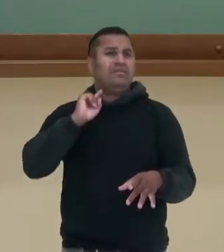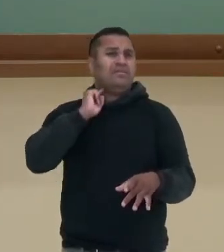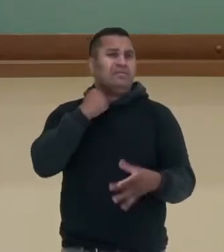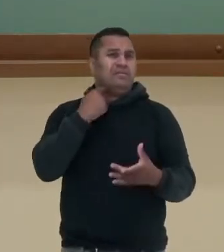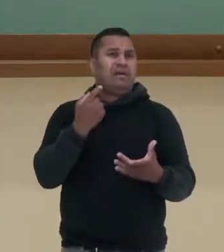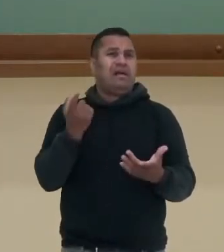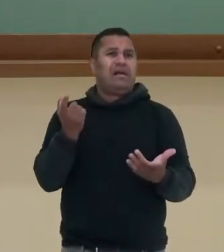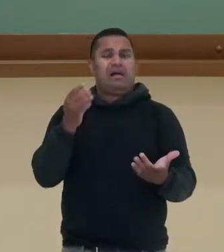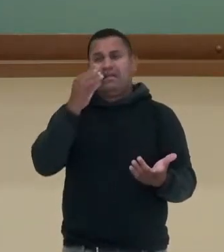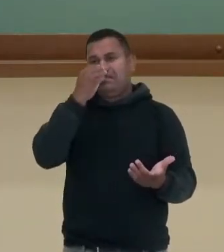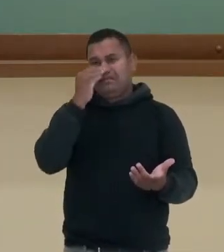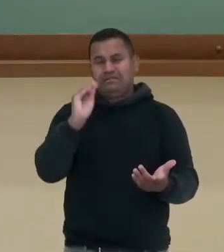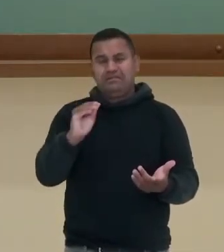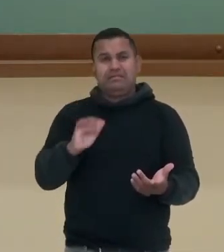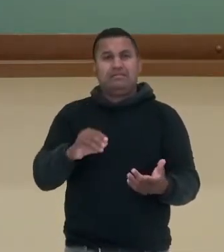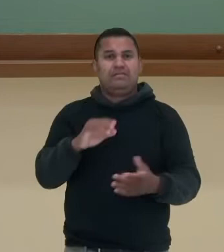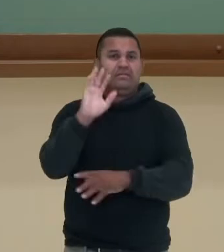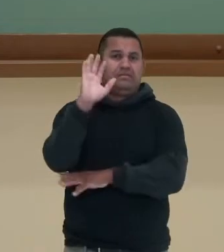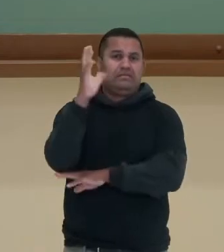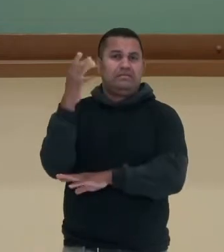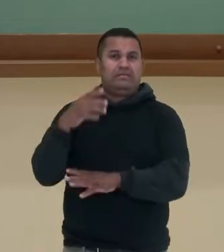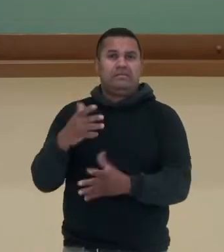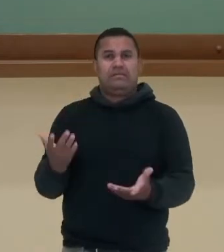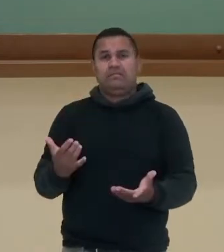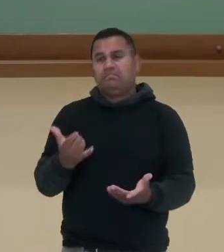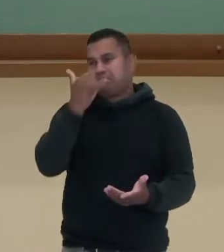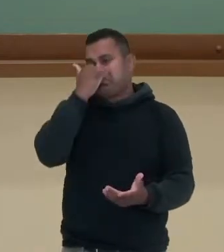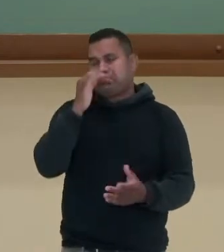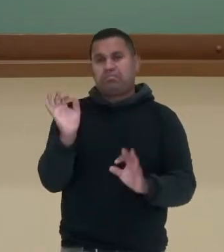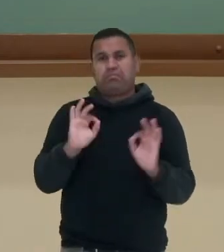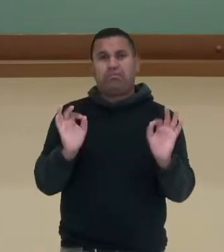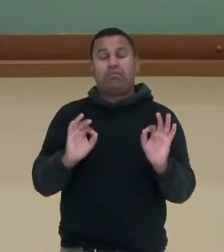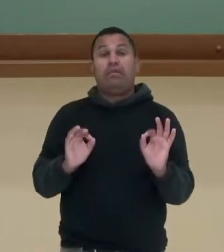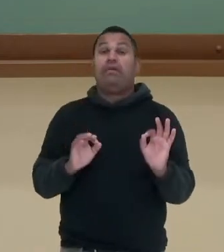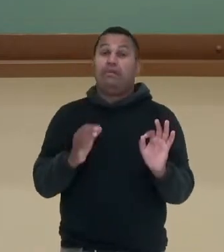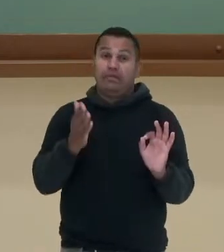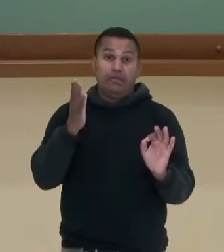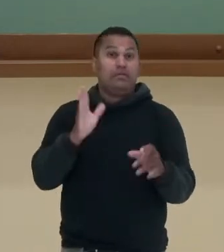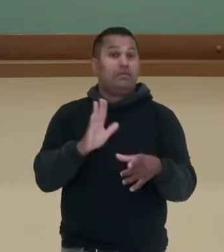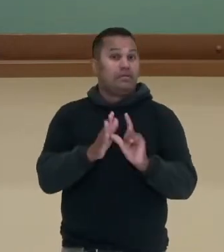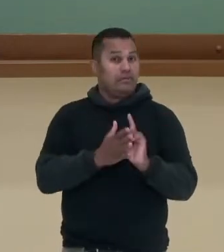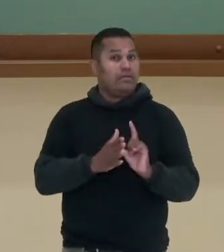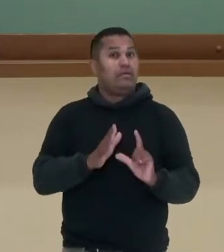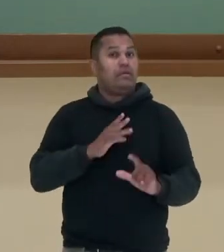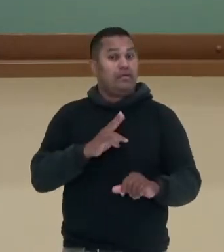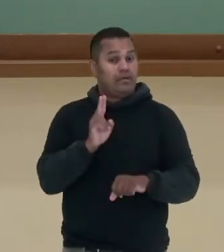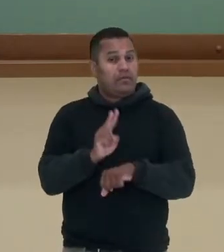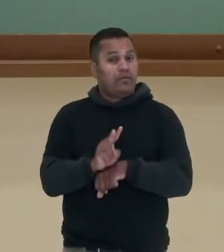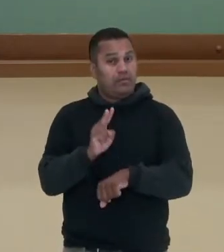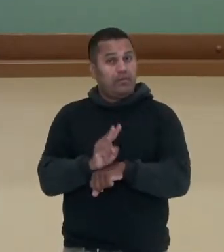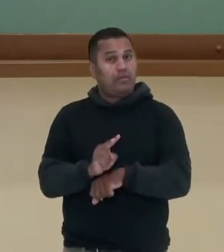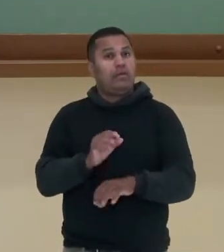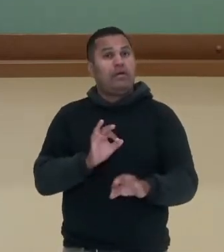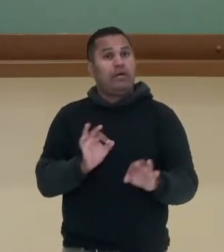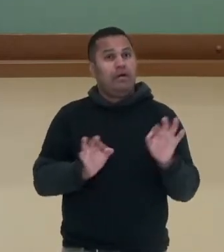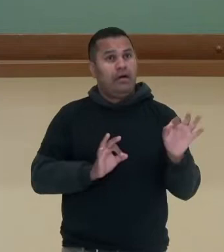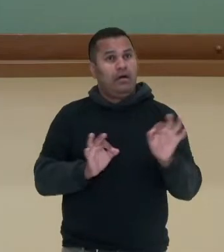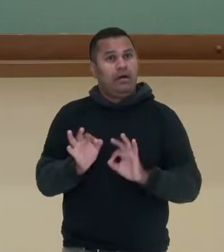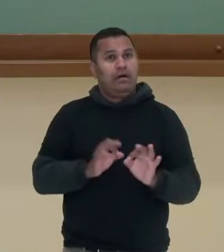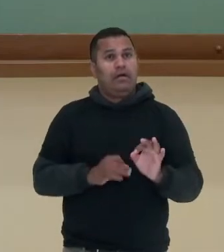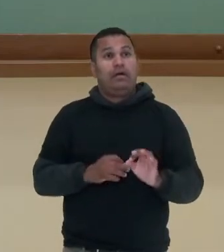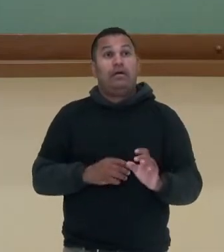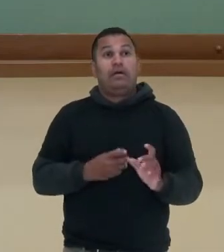consequência, mas saber como cuidar e interagir com esse meio ambiente sem causar tantos impactos. Então, o que